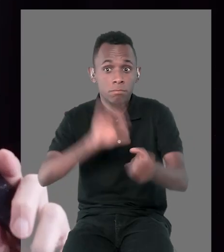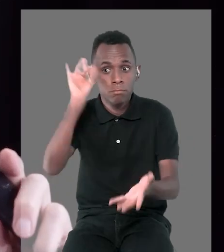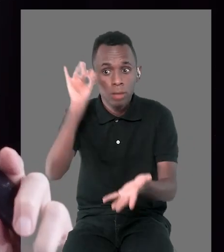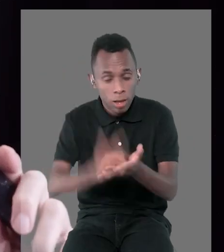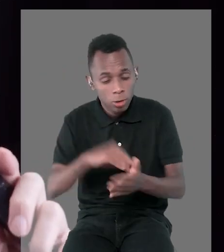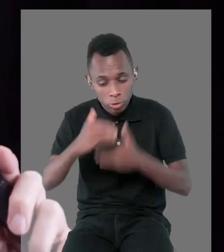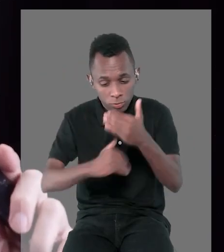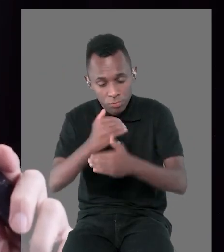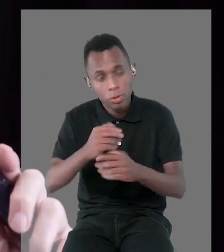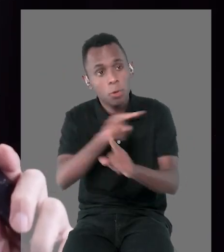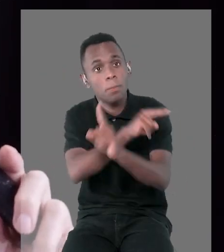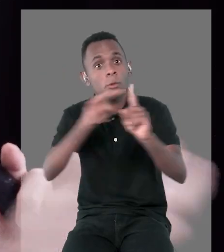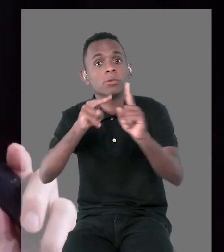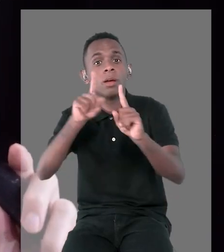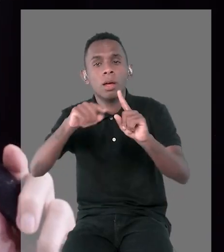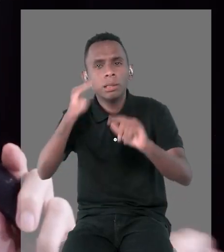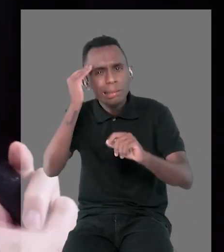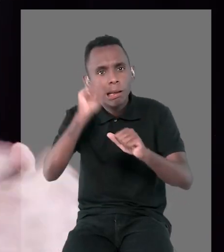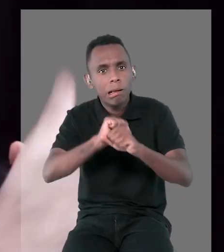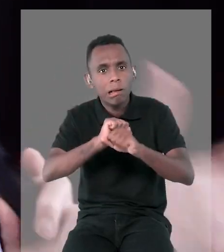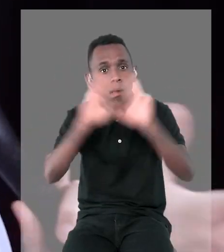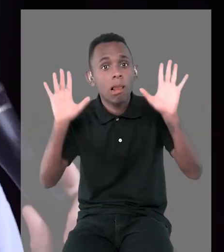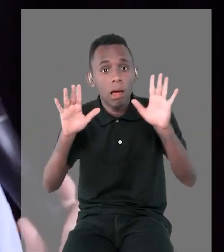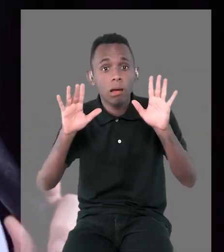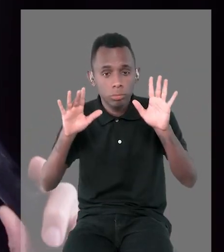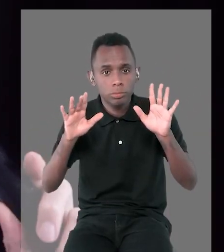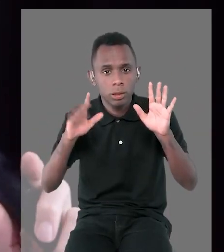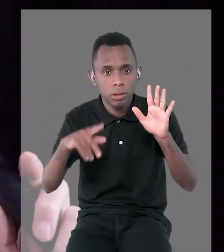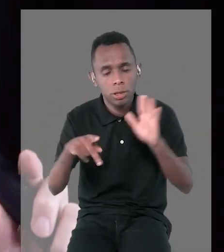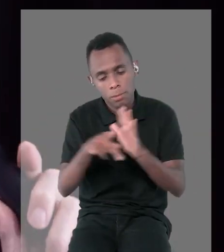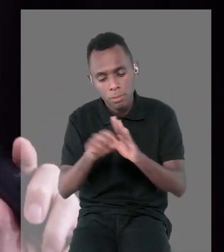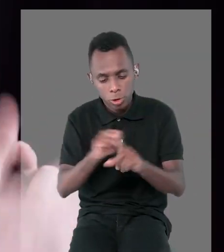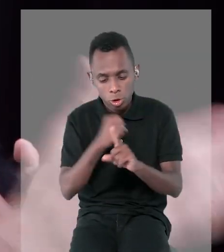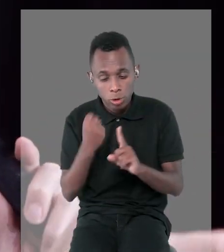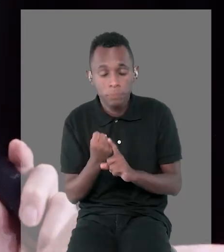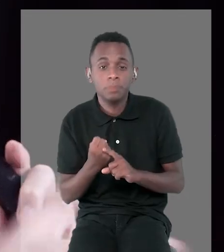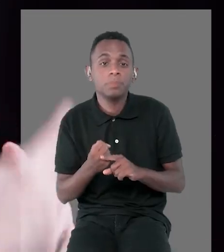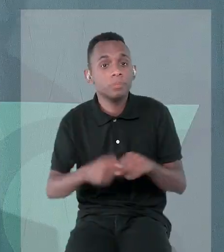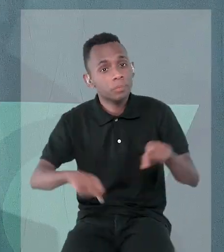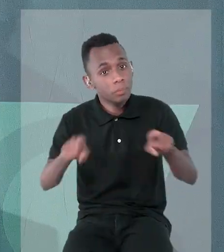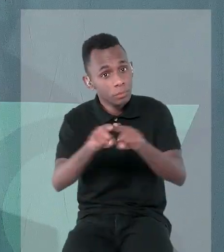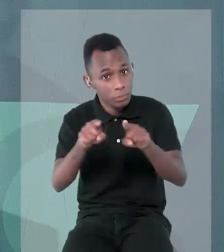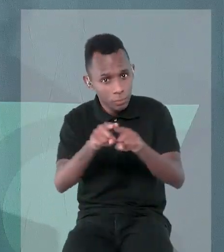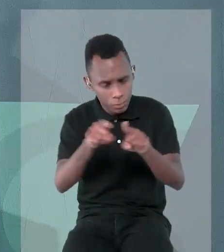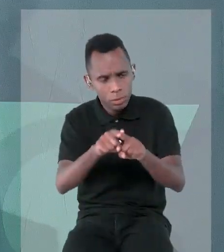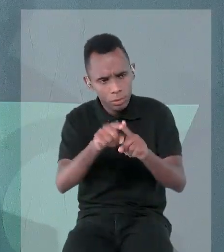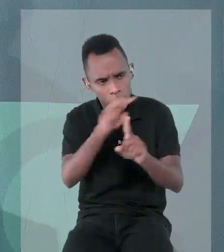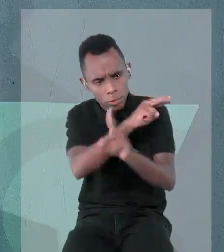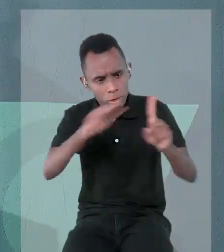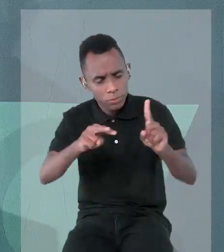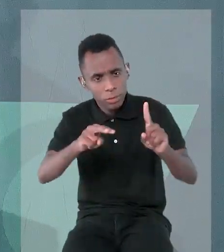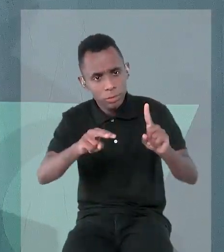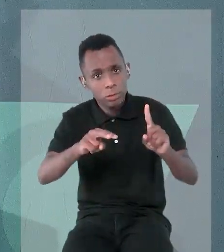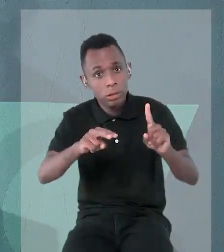olhar desses jovens, uma compreensão fina da sociedade, e o olhar deles para essa compreensão fina e a capacidade